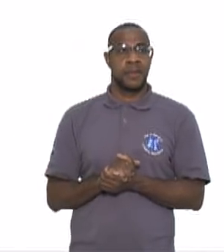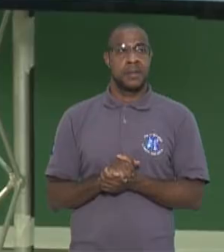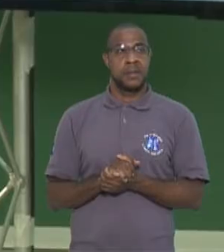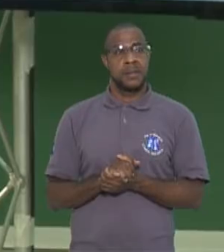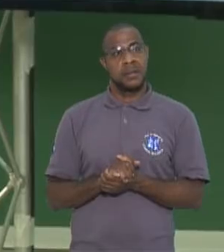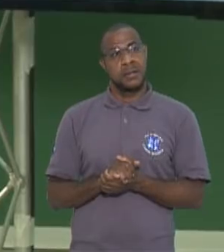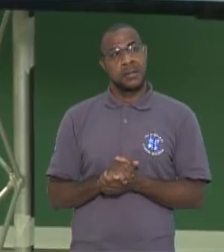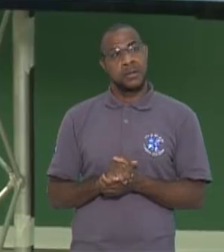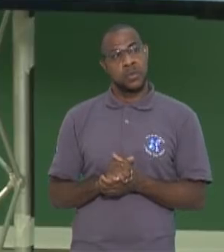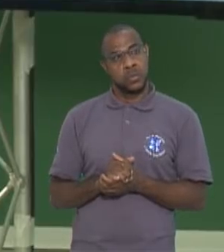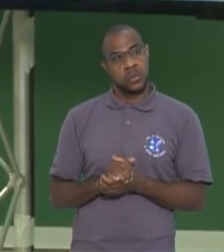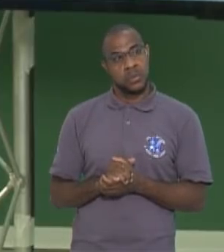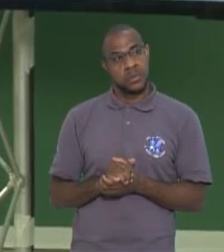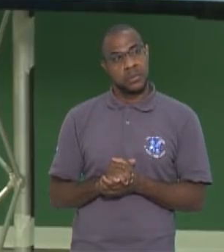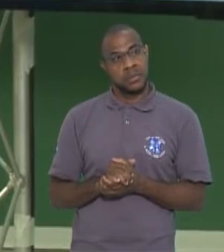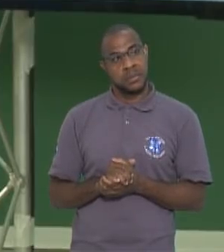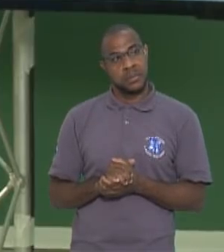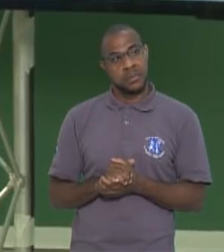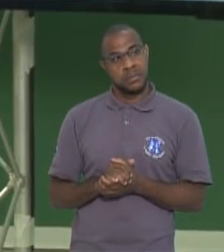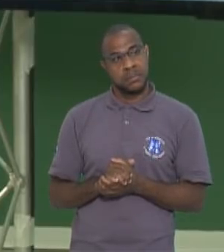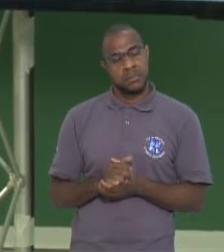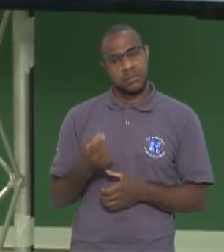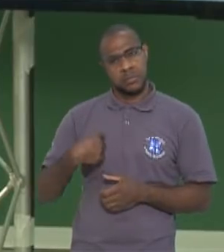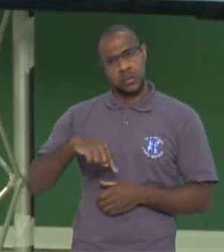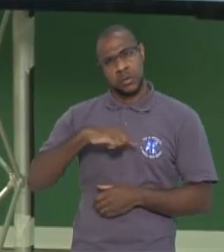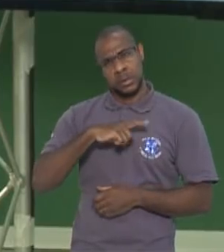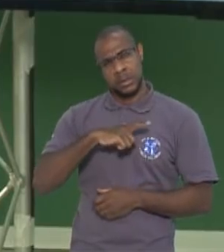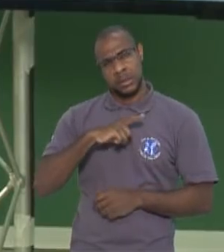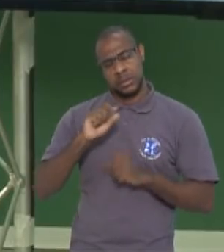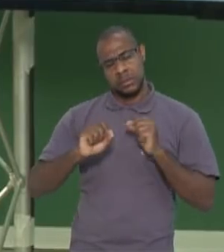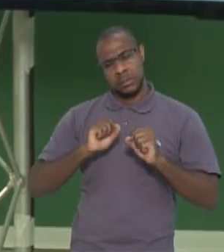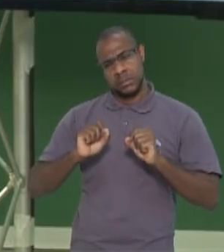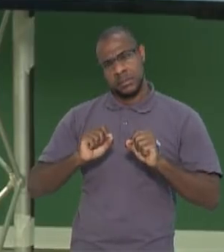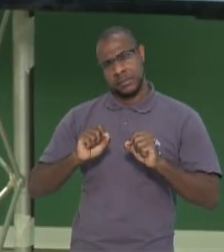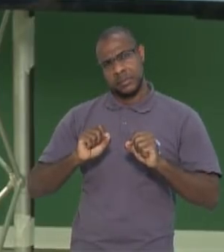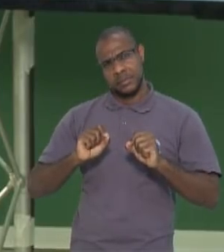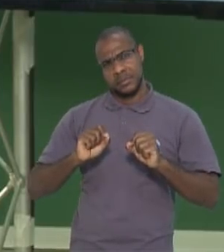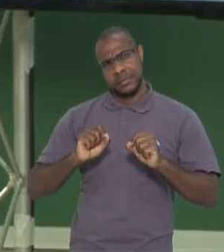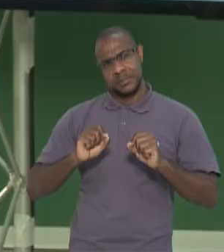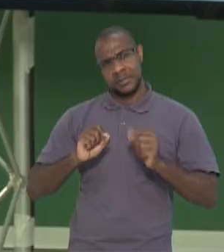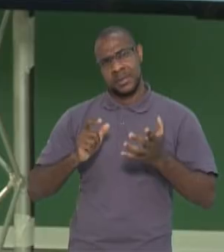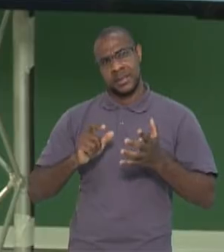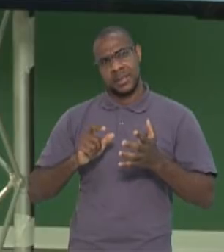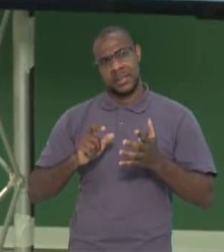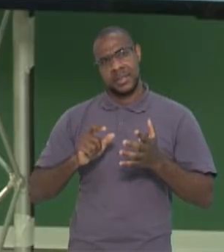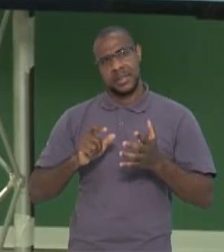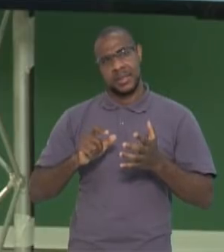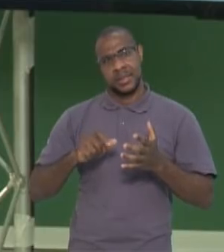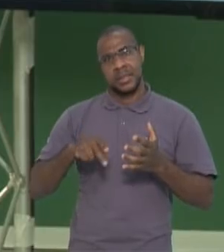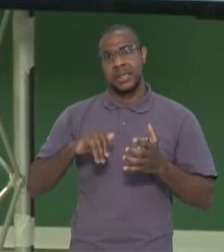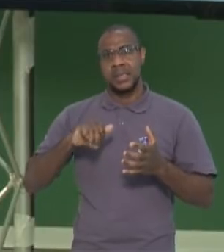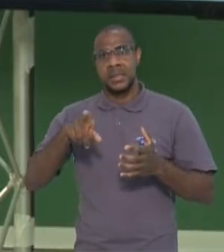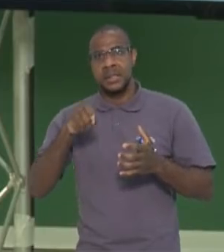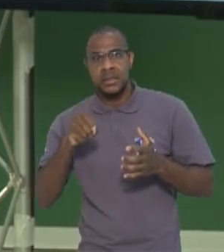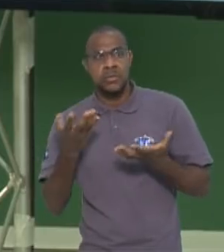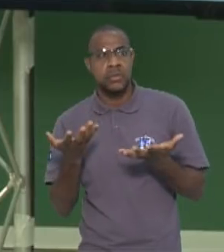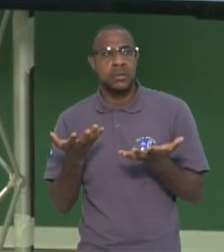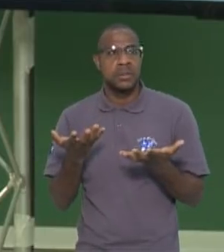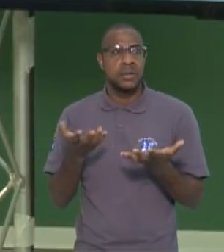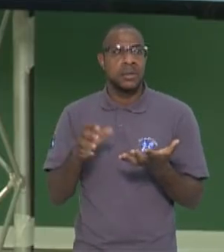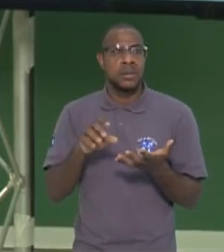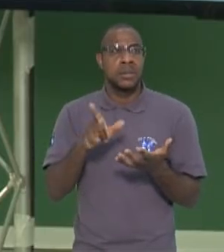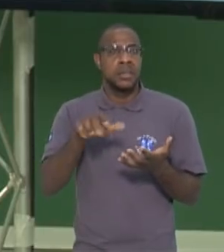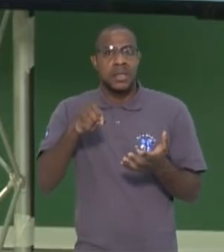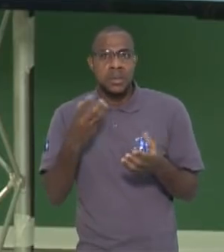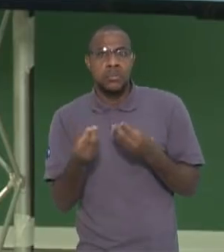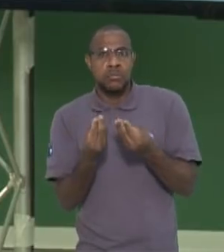A gente tem nichos, né? Nichos grupos que gostam de determinadas coisas. Então, tem gente que gosta de